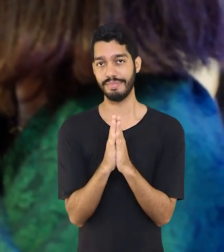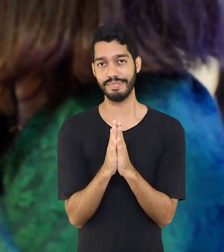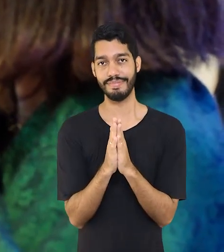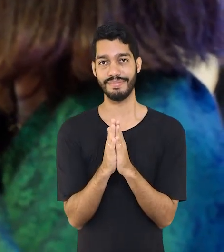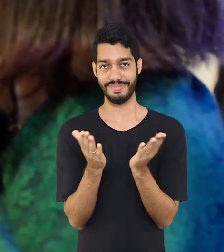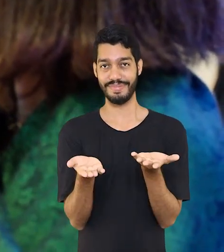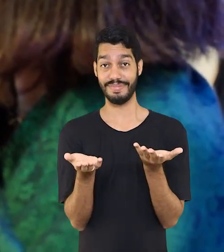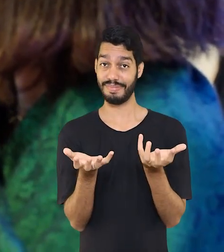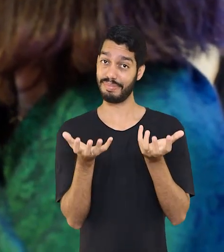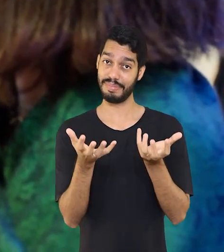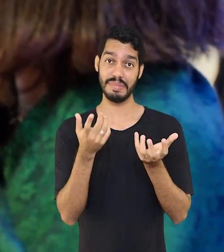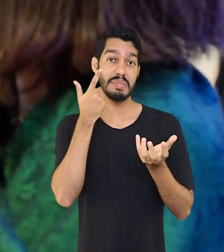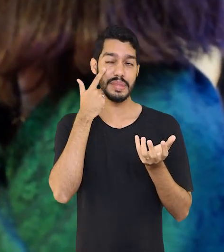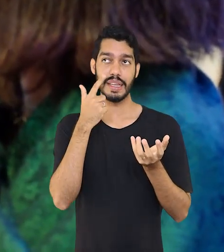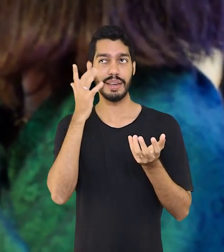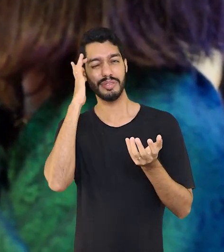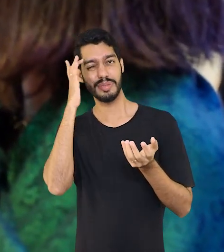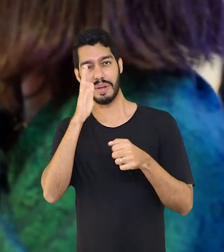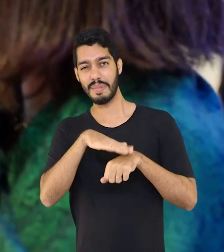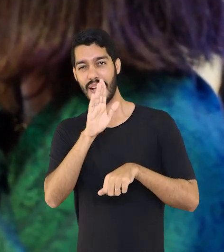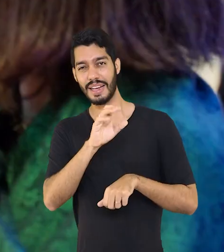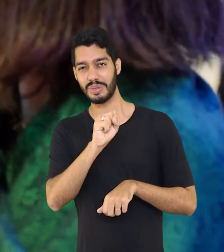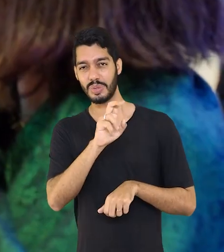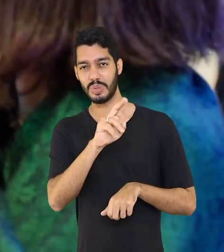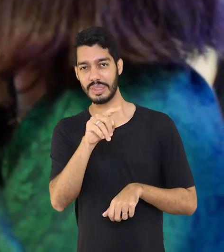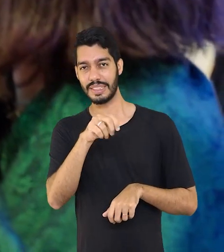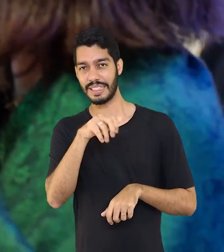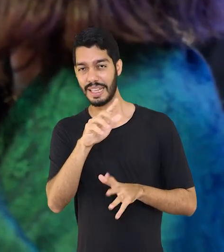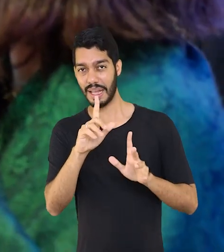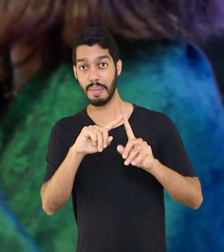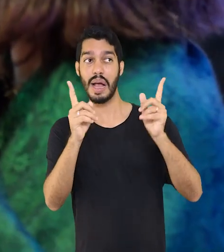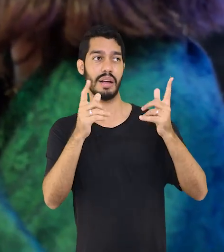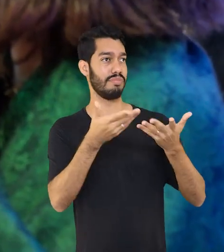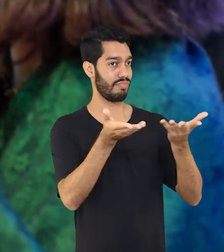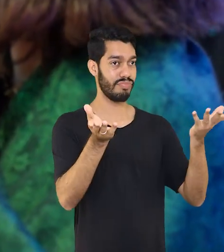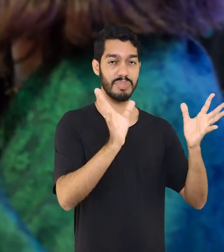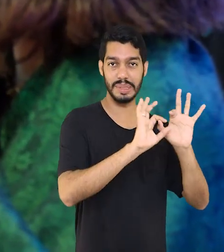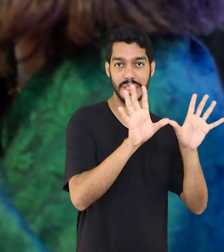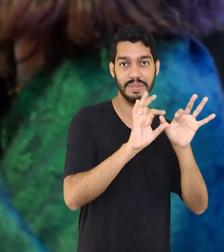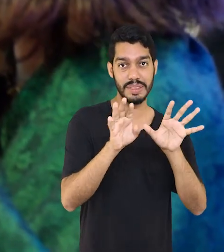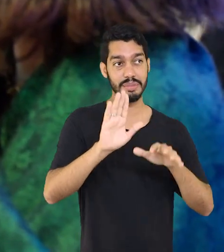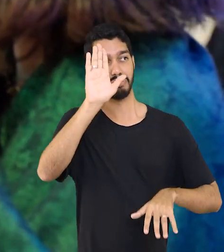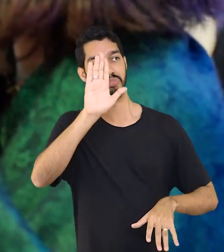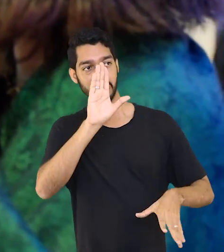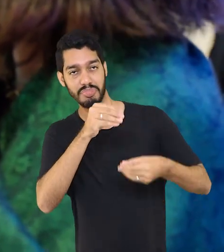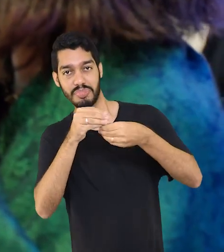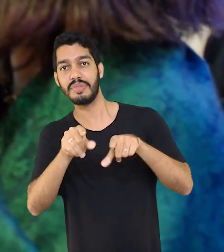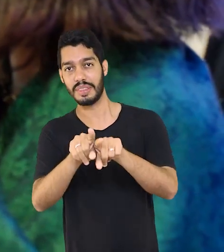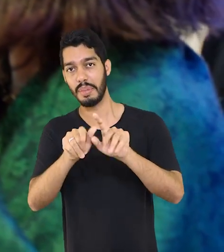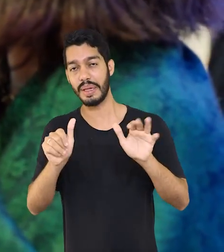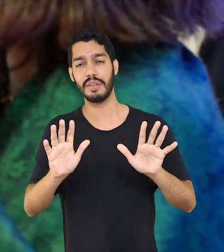ver, eu acredito que talvez seja mais direcionada para a doutora Suzana, mas deixo os demais livres